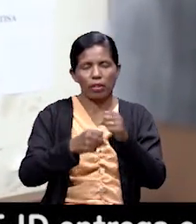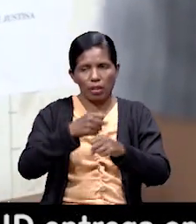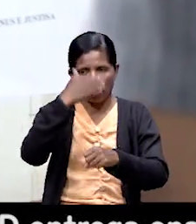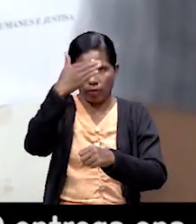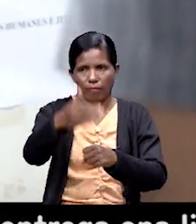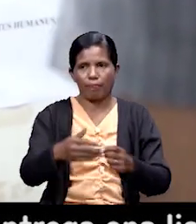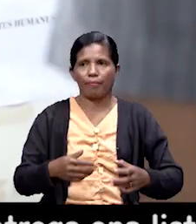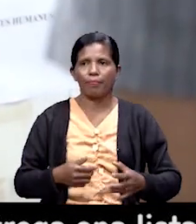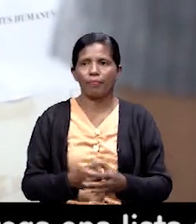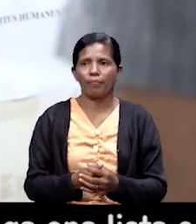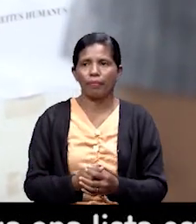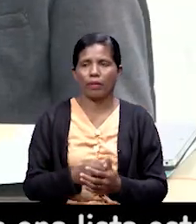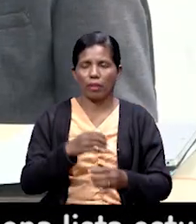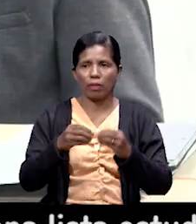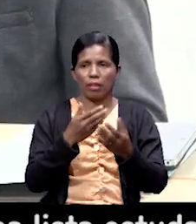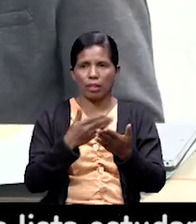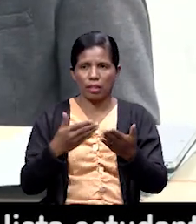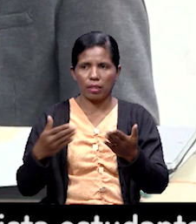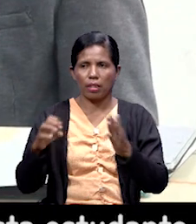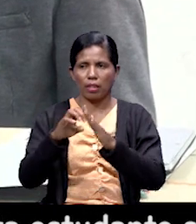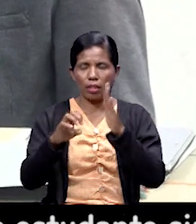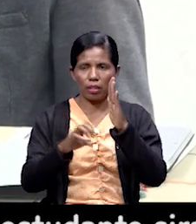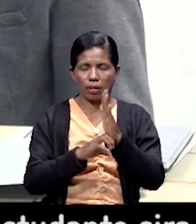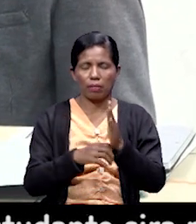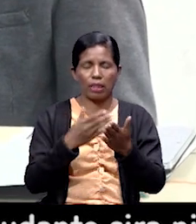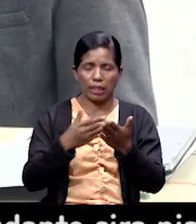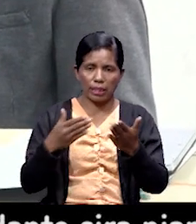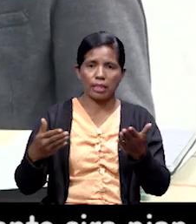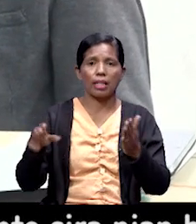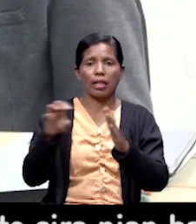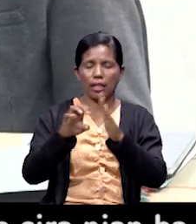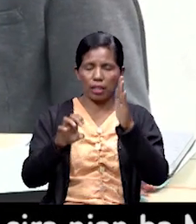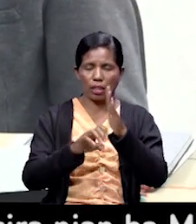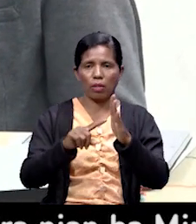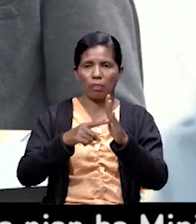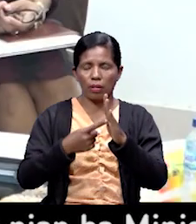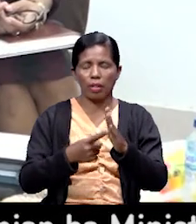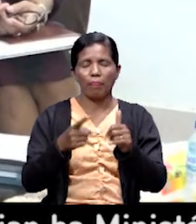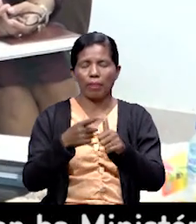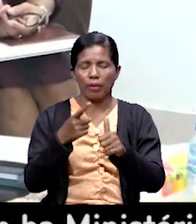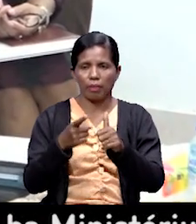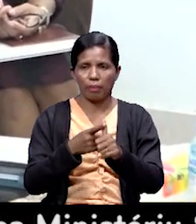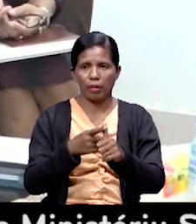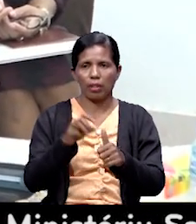né, Direção-Geral Gestão Patrimônio Estado, halo leilão ba Patrimônio Estado, a fase faz da hulu, to